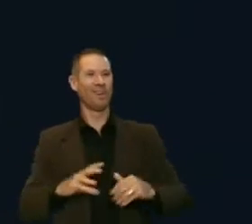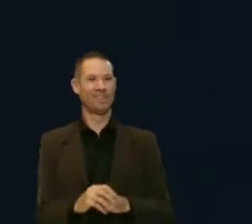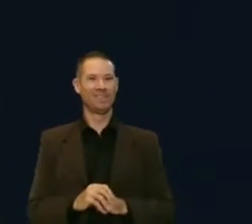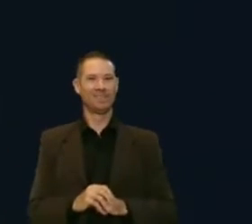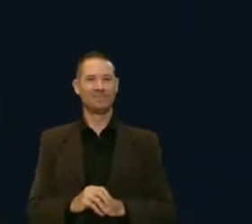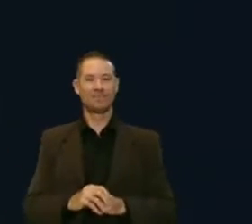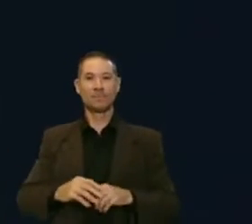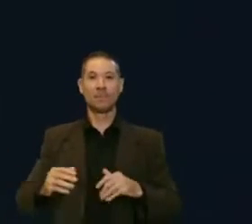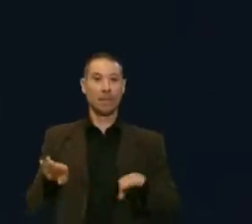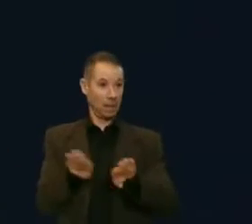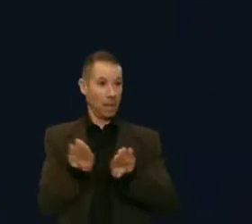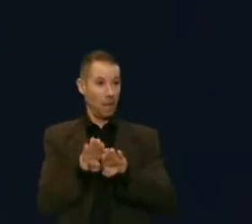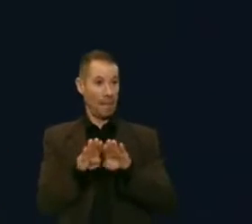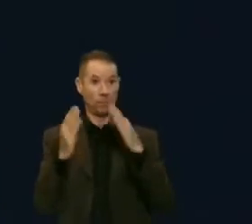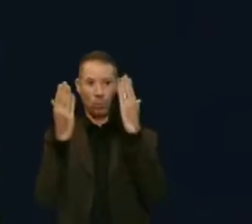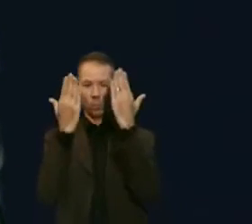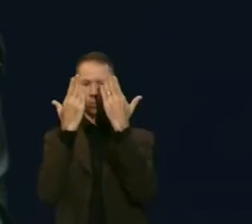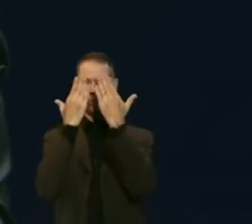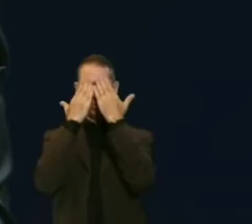aquele cego